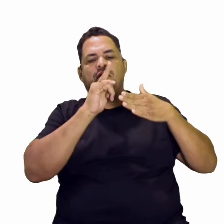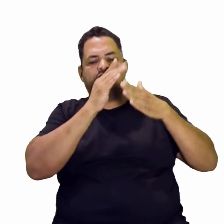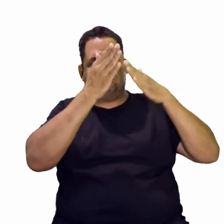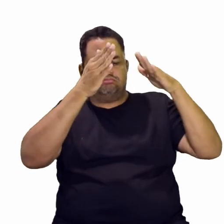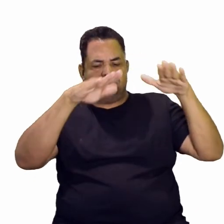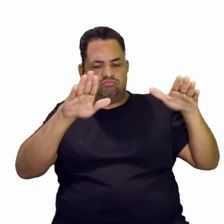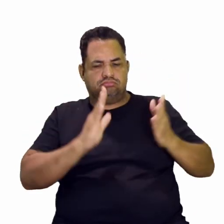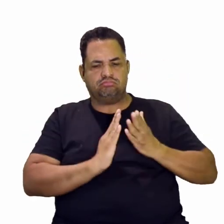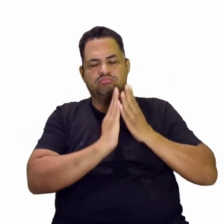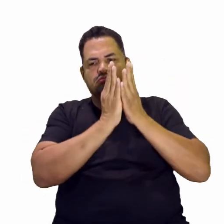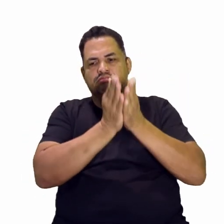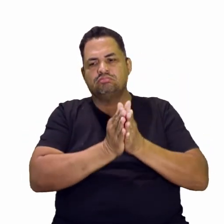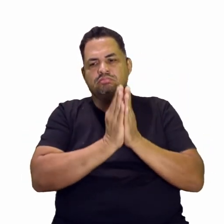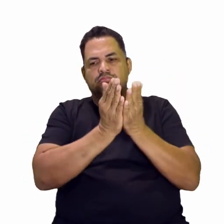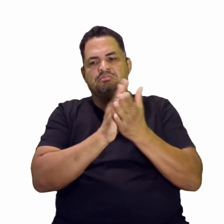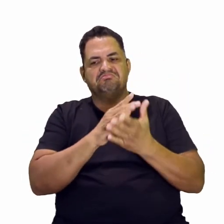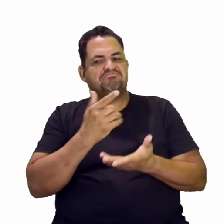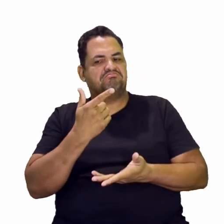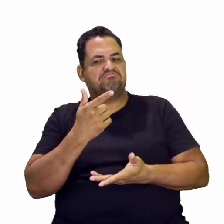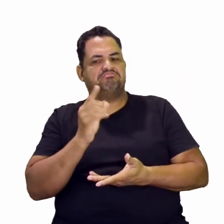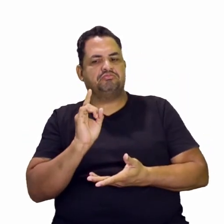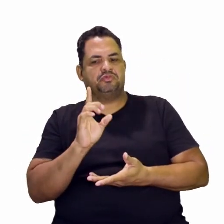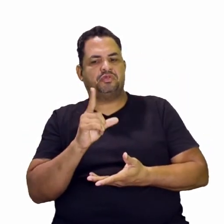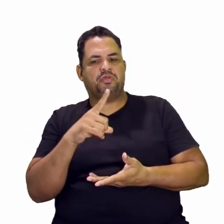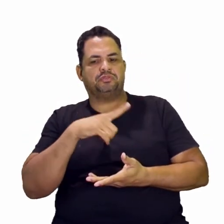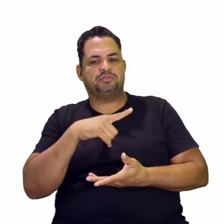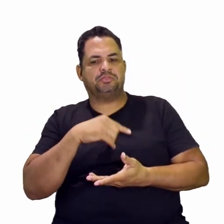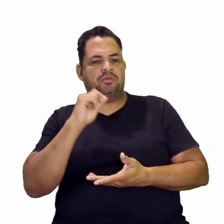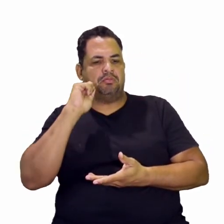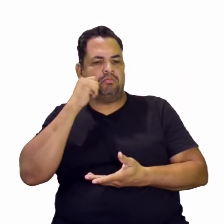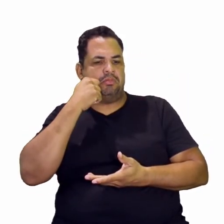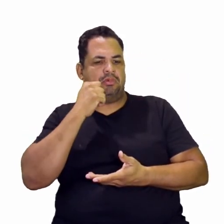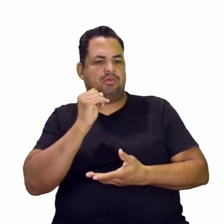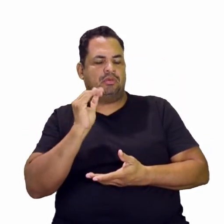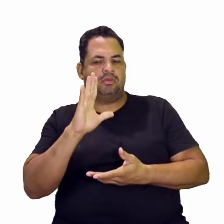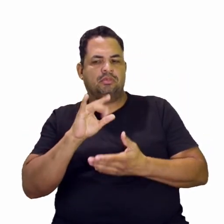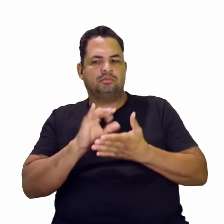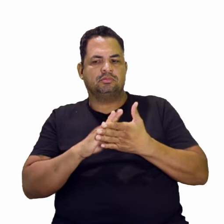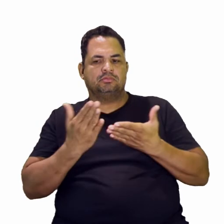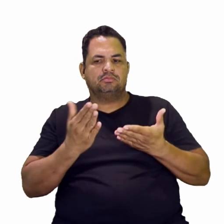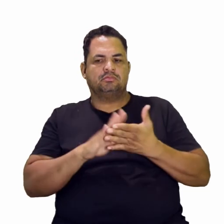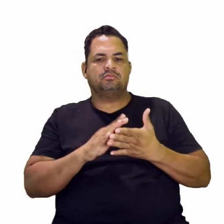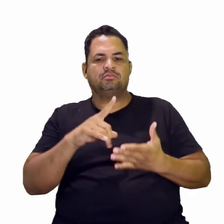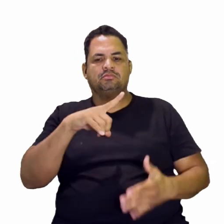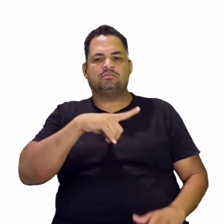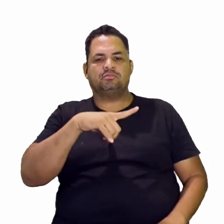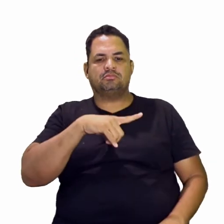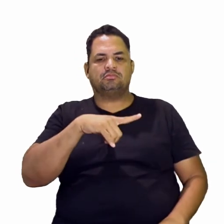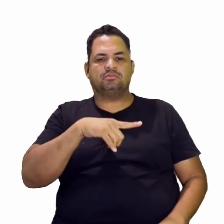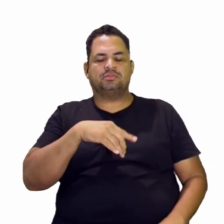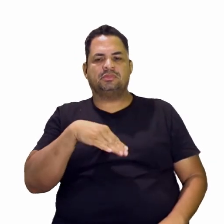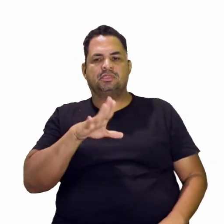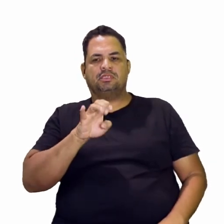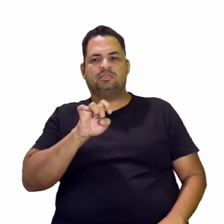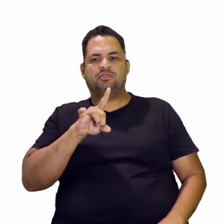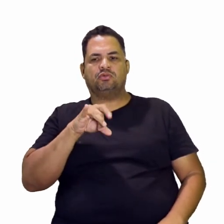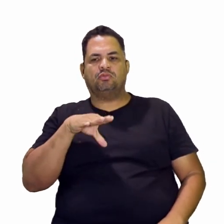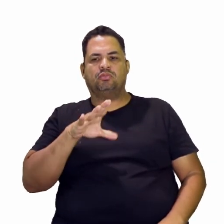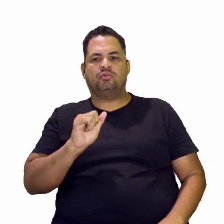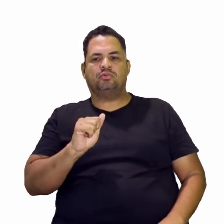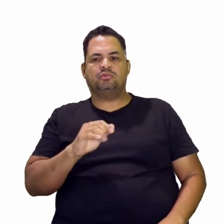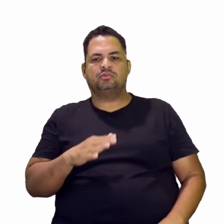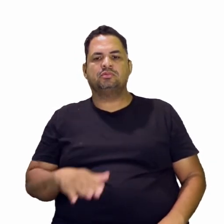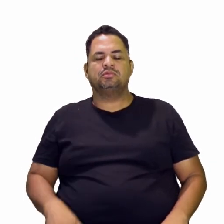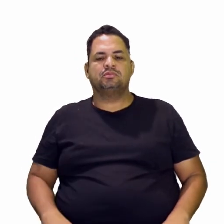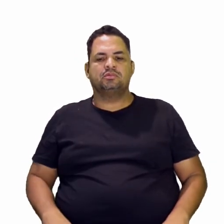eles ficaram só a pão e conserva. Mas não era o ideal e por isso eles foram acometidos por esse escorbuto aí, tá? Que